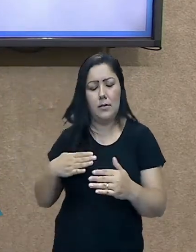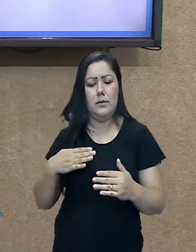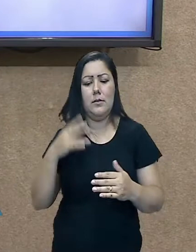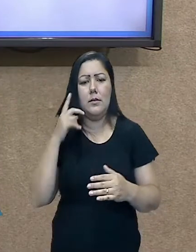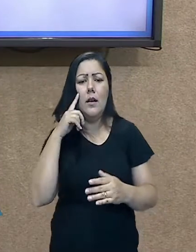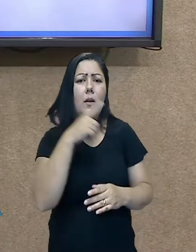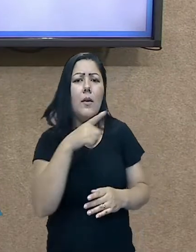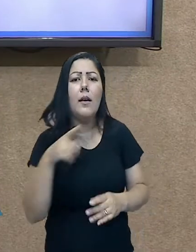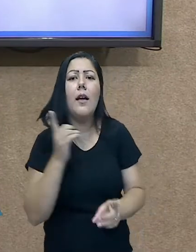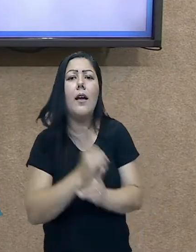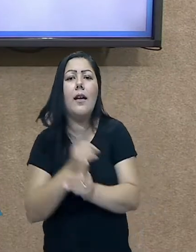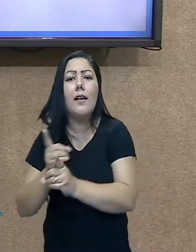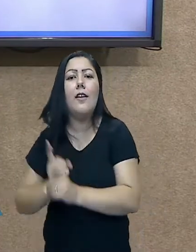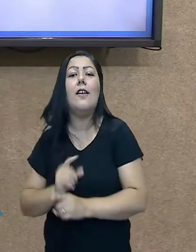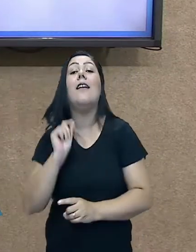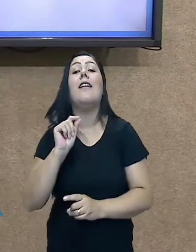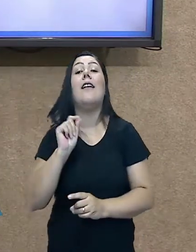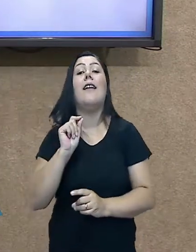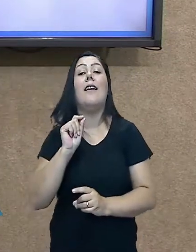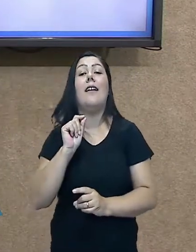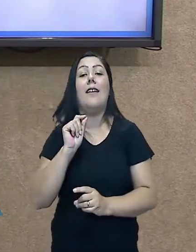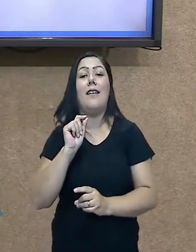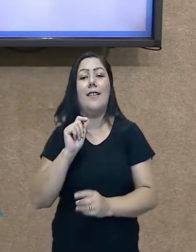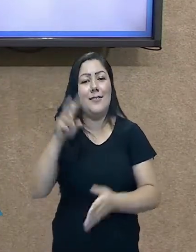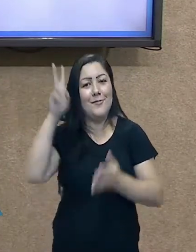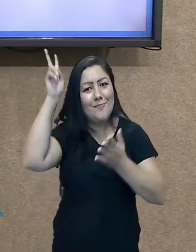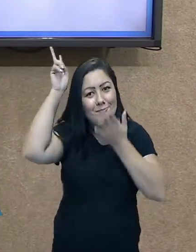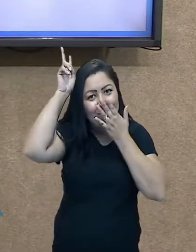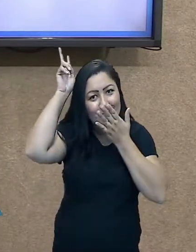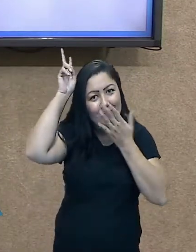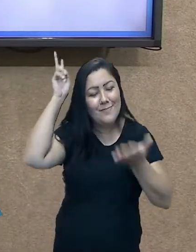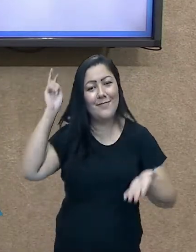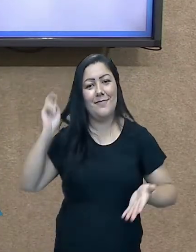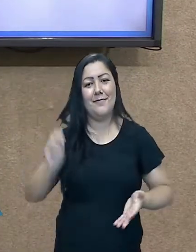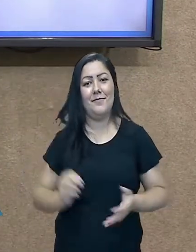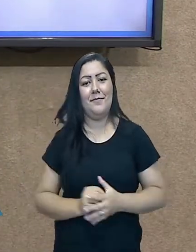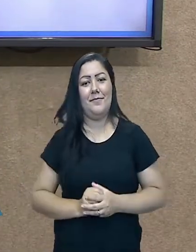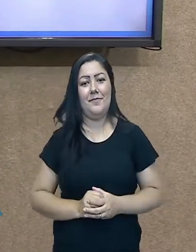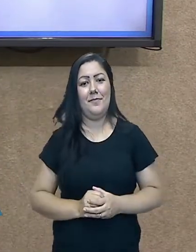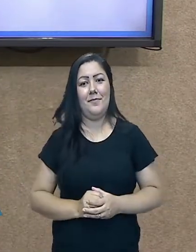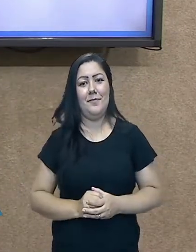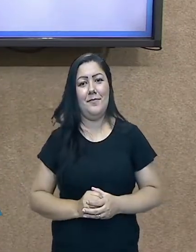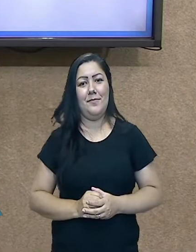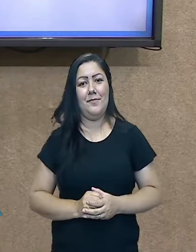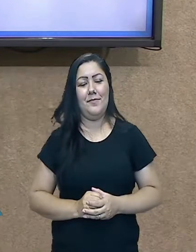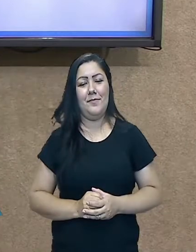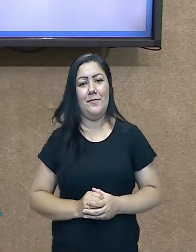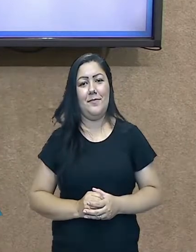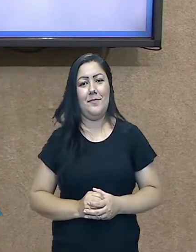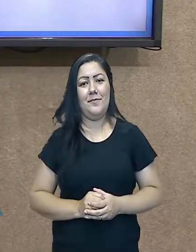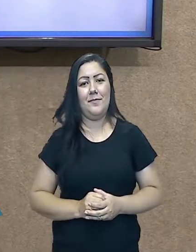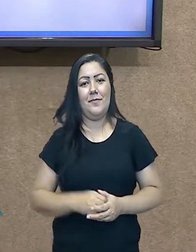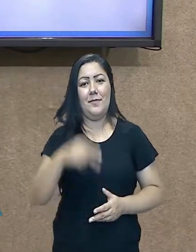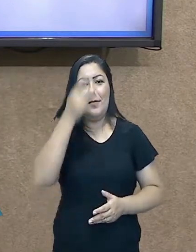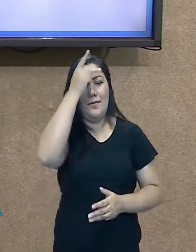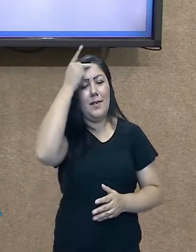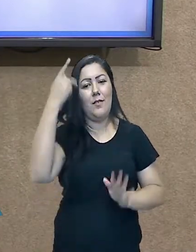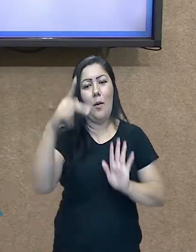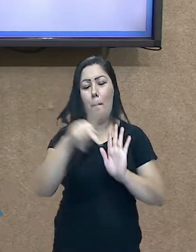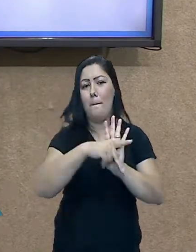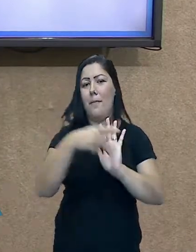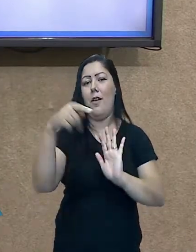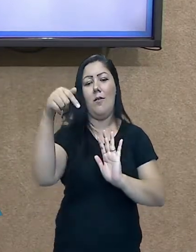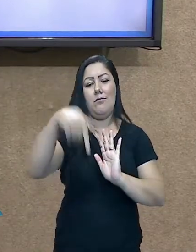habitantes aqui, que eram os índios, os povos nativos daqui. E eles